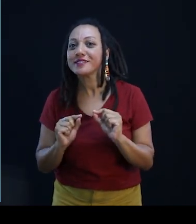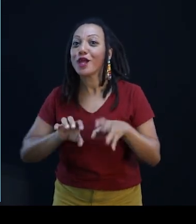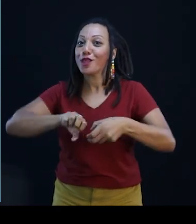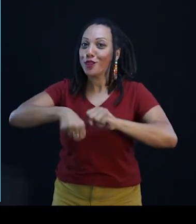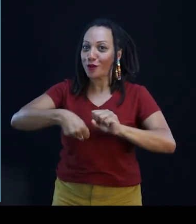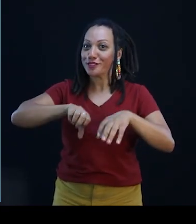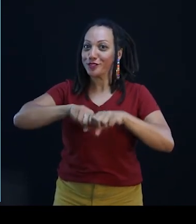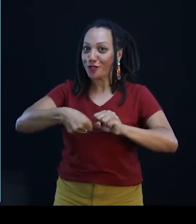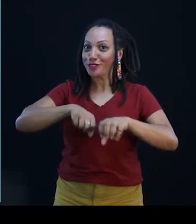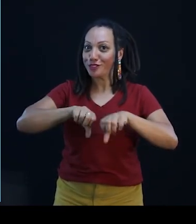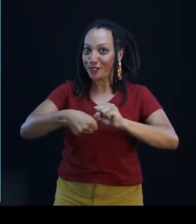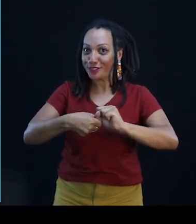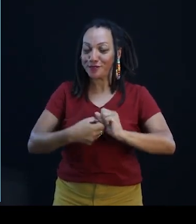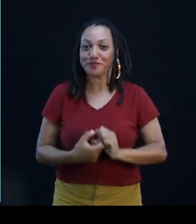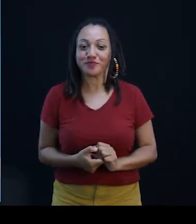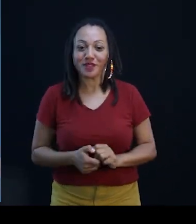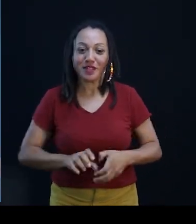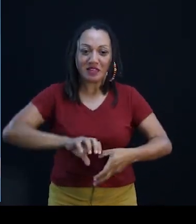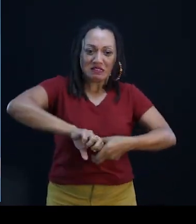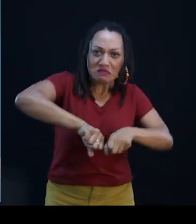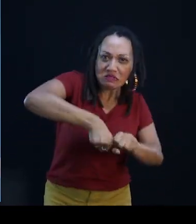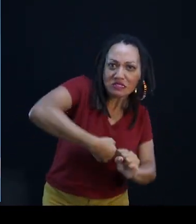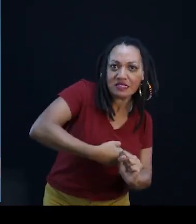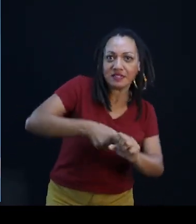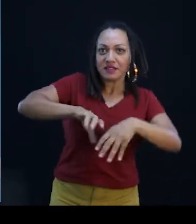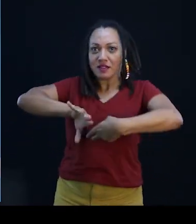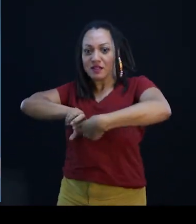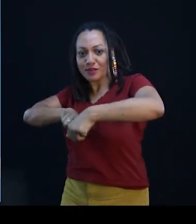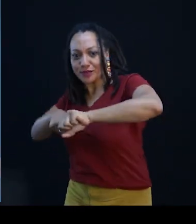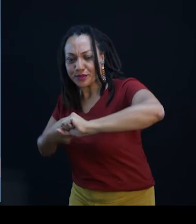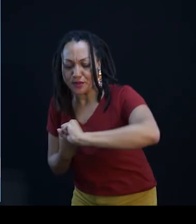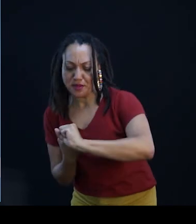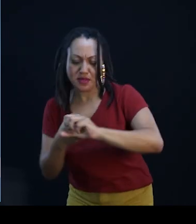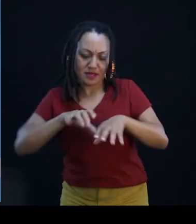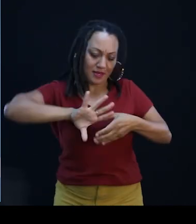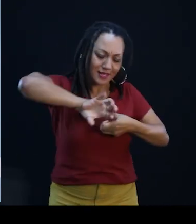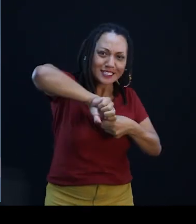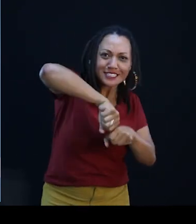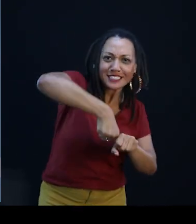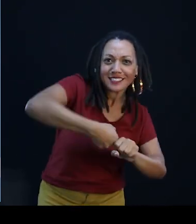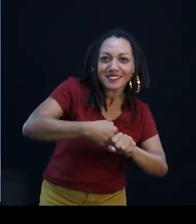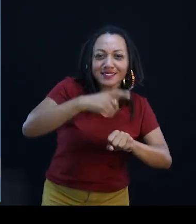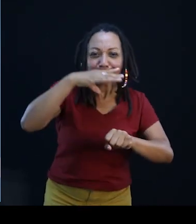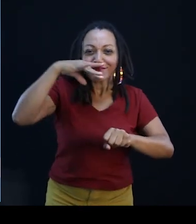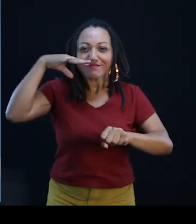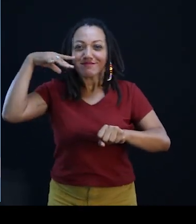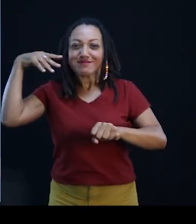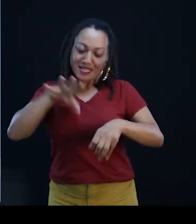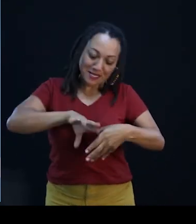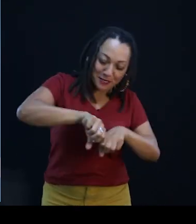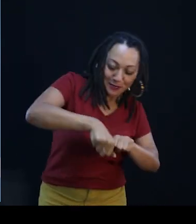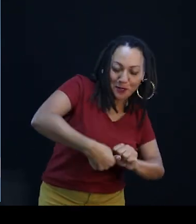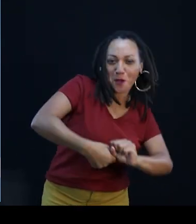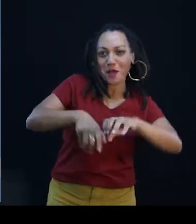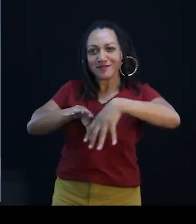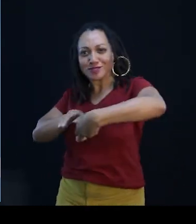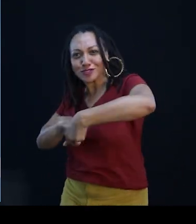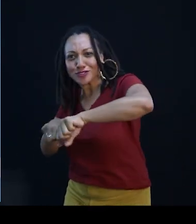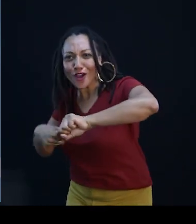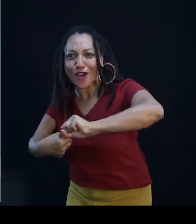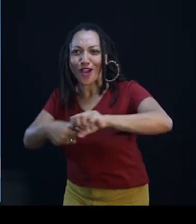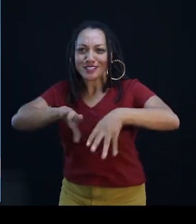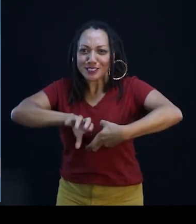Torce. Aí a gente torce a roupa. Então, torce, torce, lavadeira. Quanto mais torce, mais cheira.